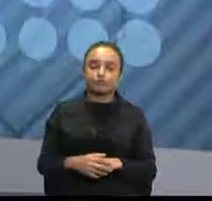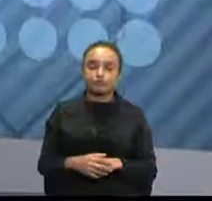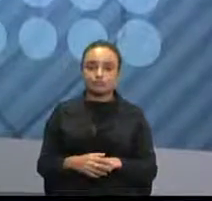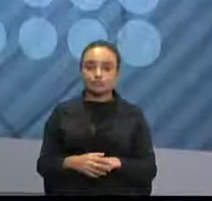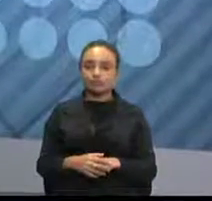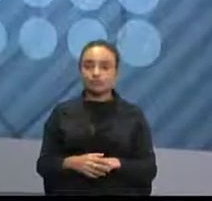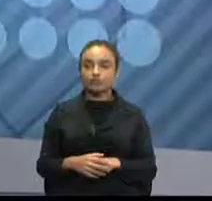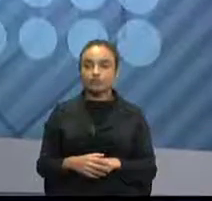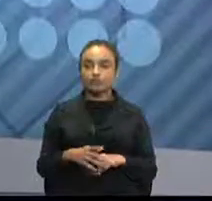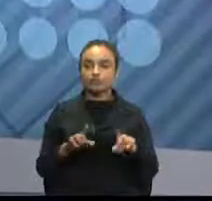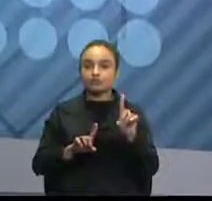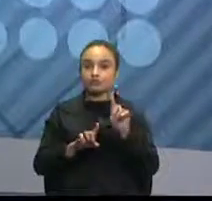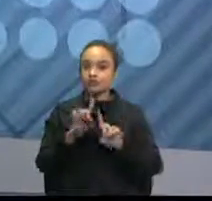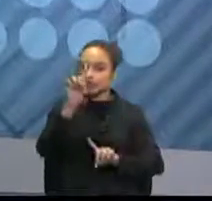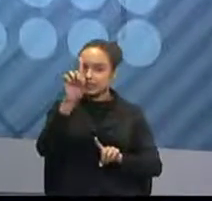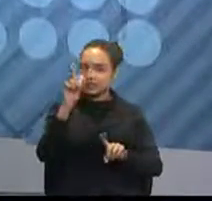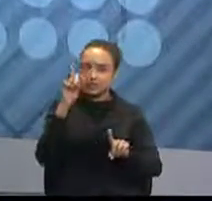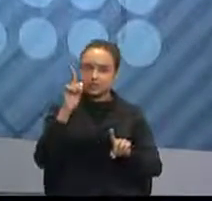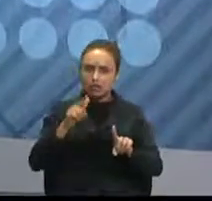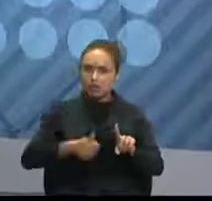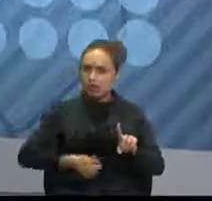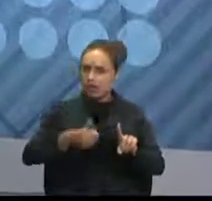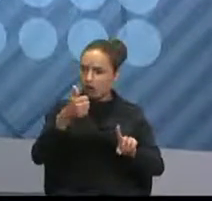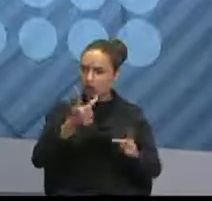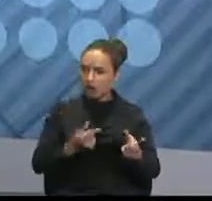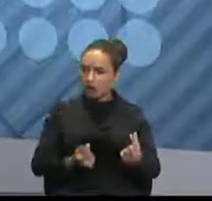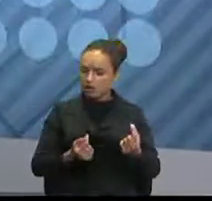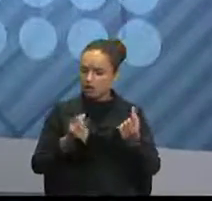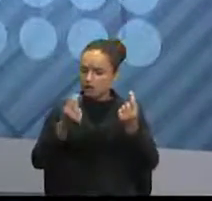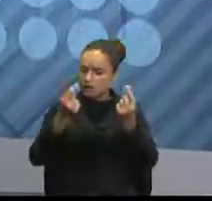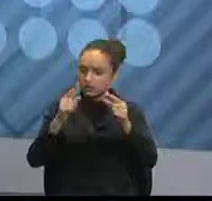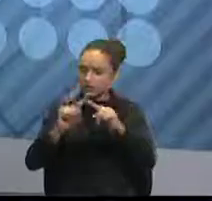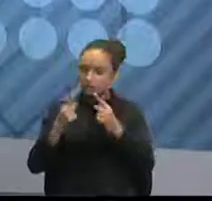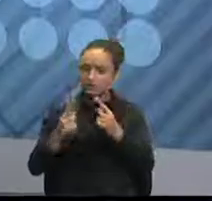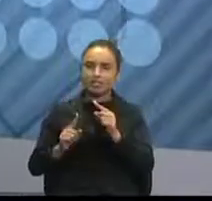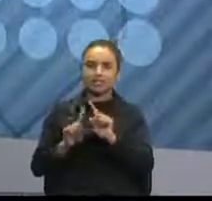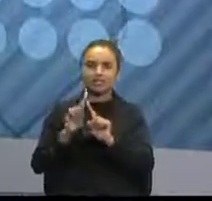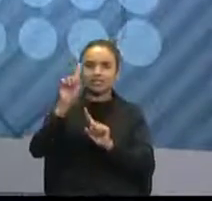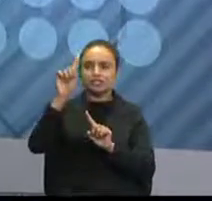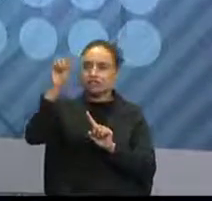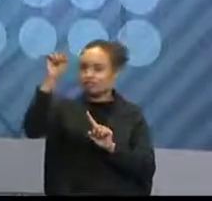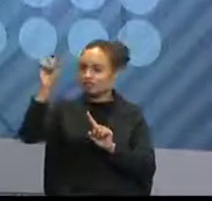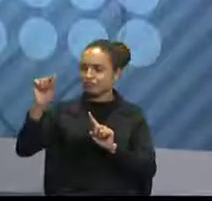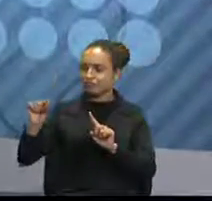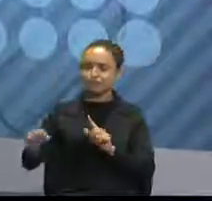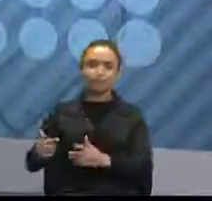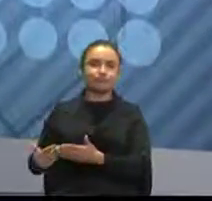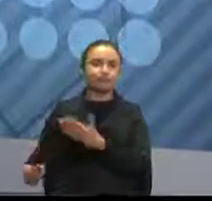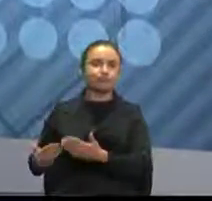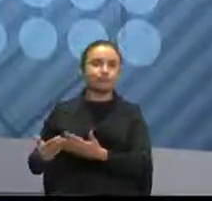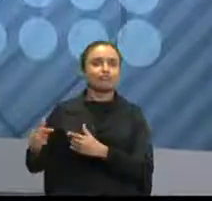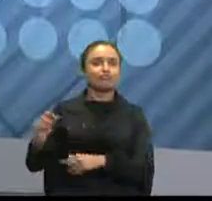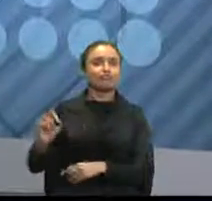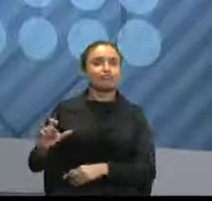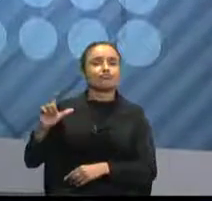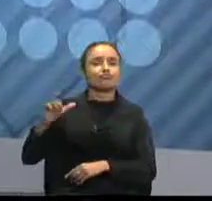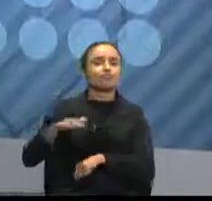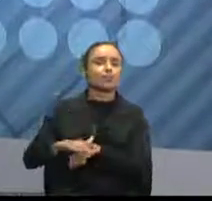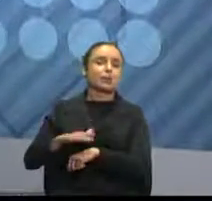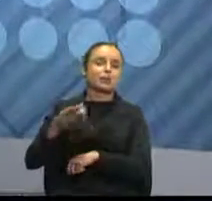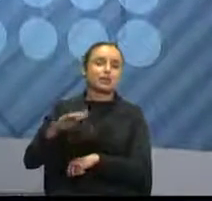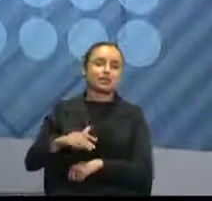padrão alto posso ter muitos ganhos porém altas perdas com desvio padrão menor eu tenho uma estabilidade mas